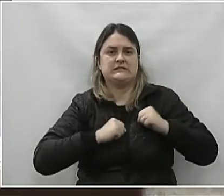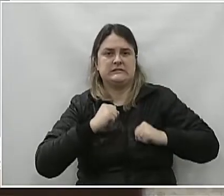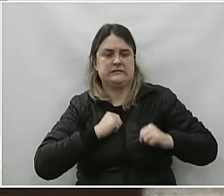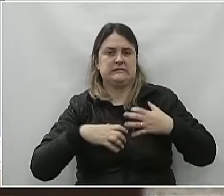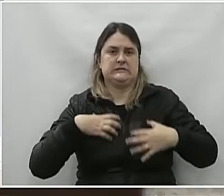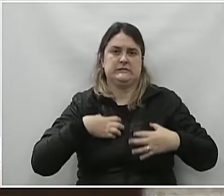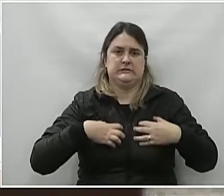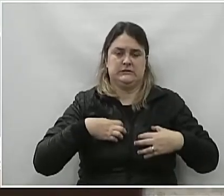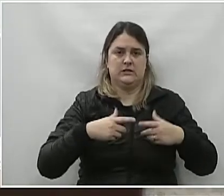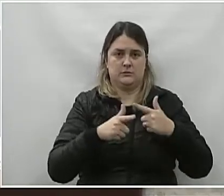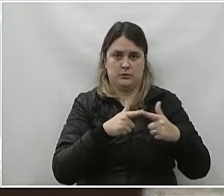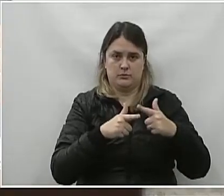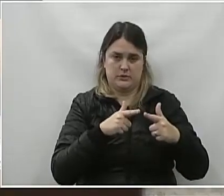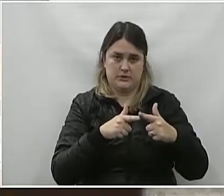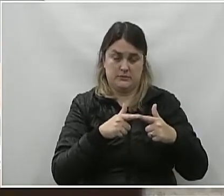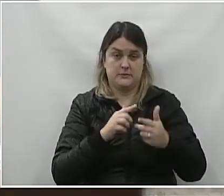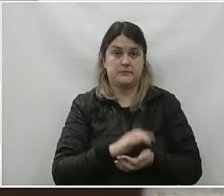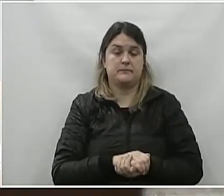essa situação.